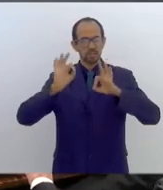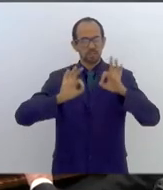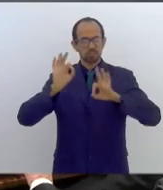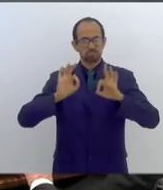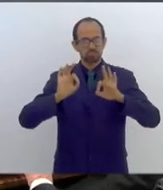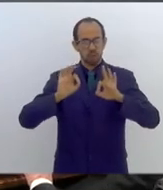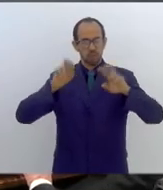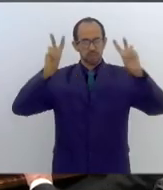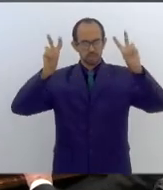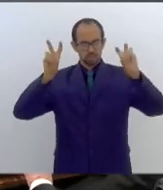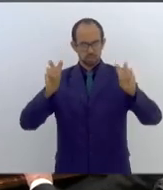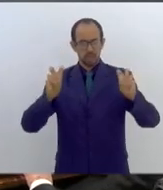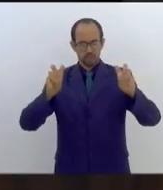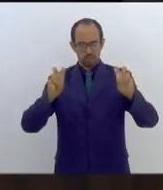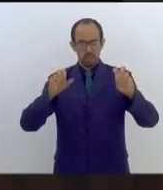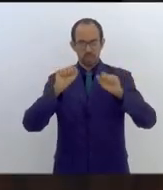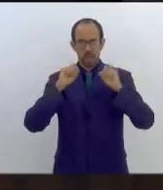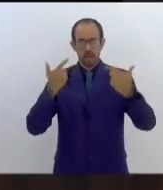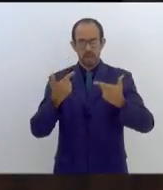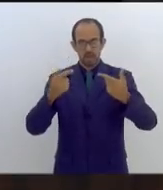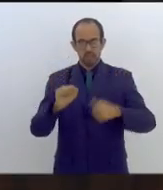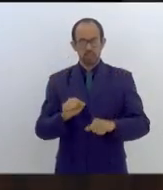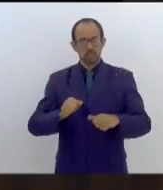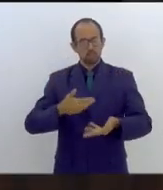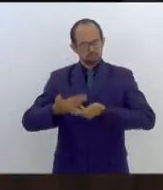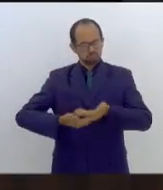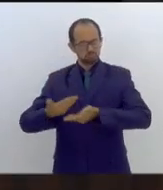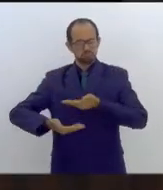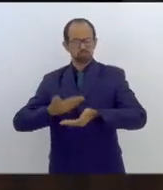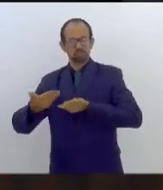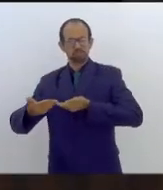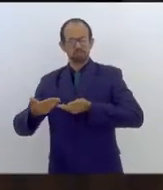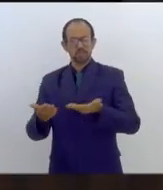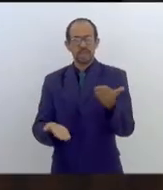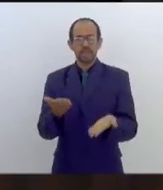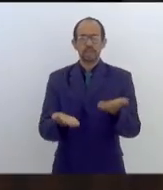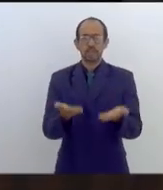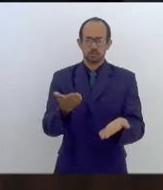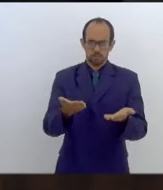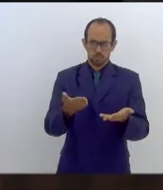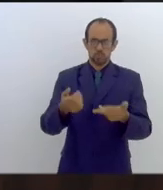uma parceria colaborativa e harmônica entre os poderes